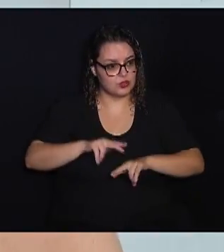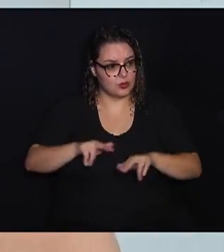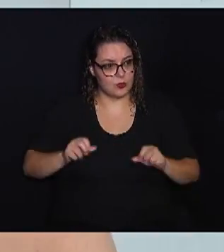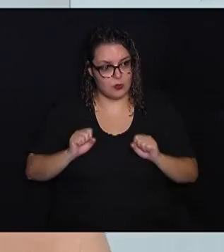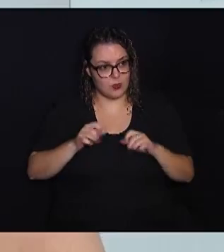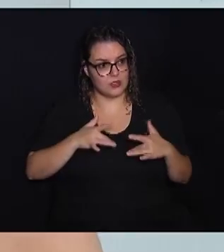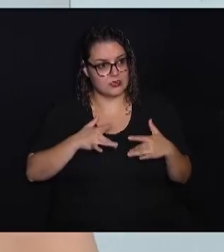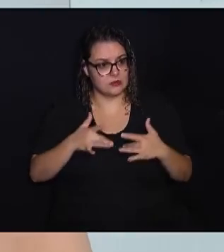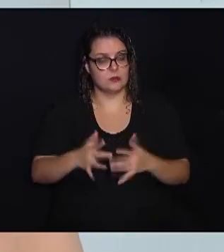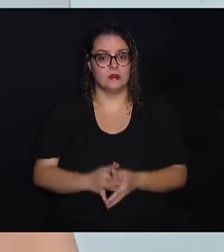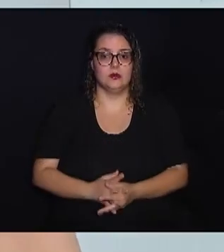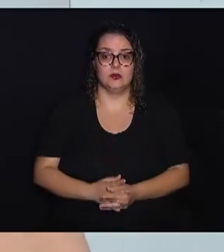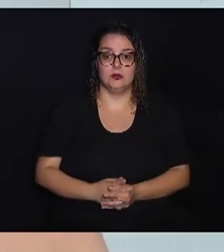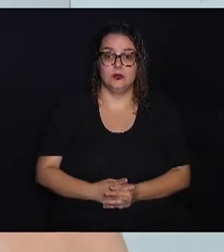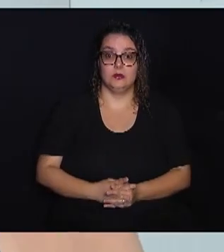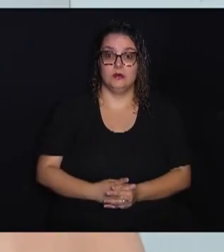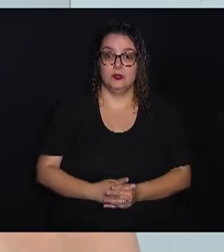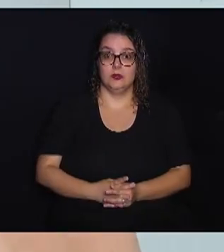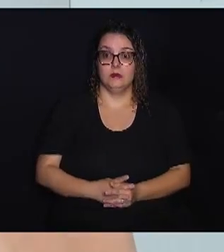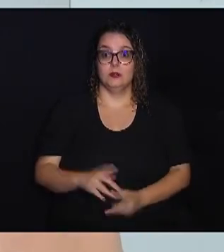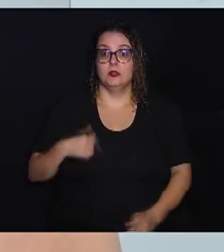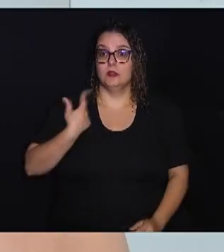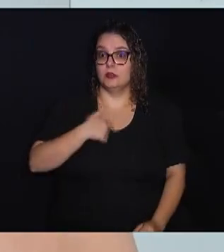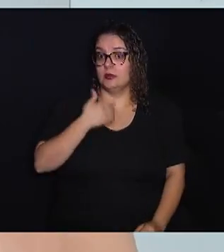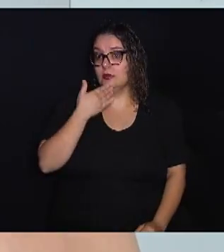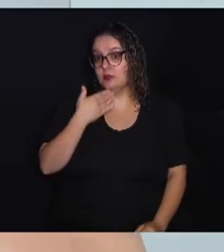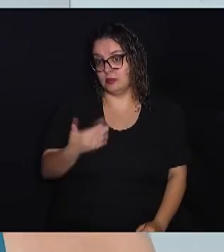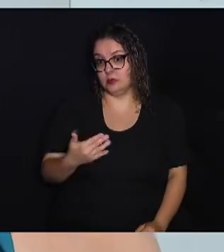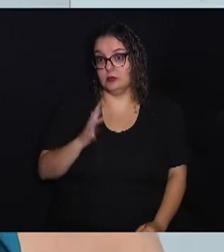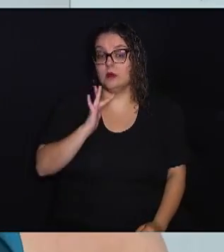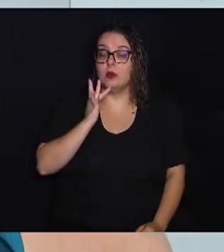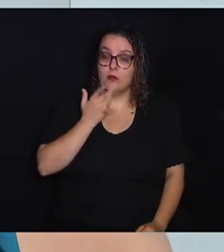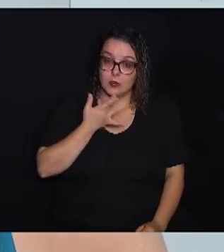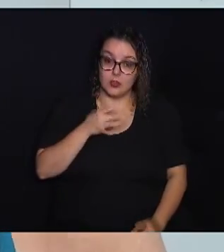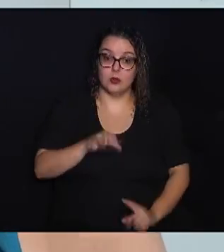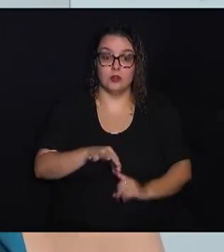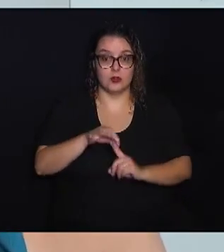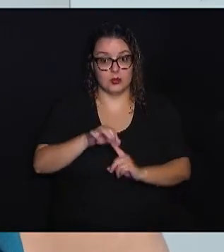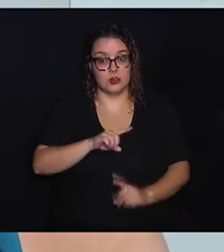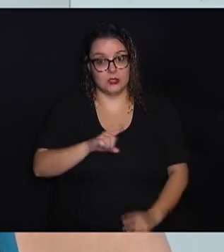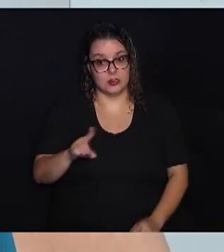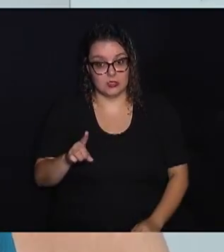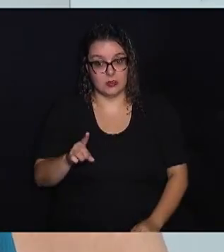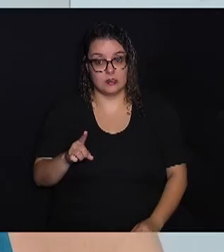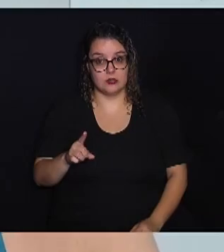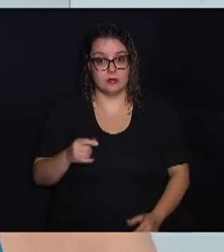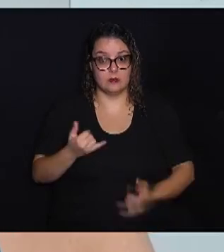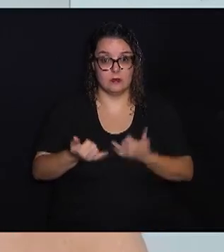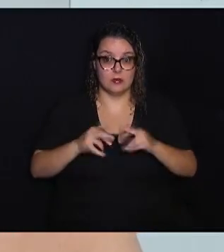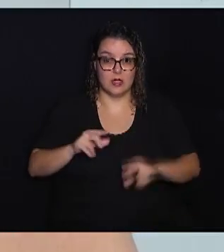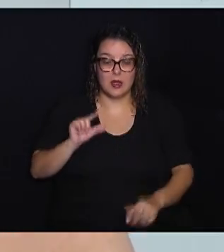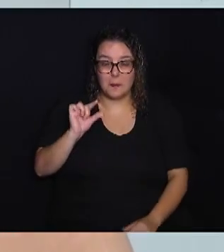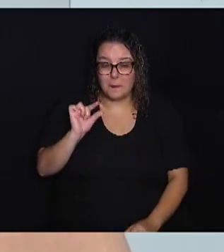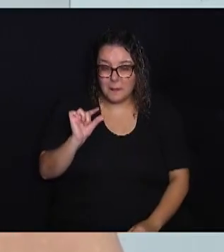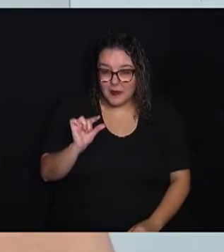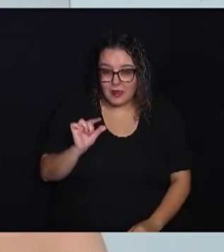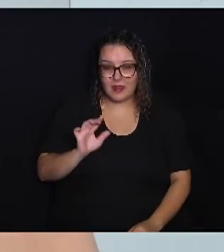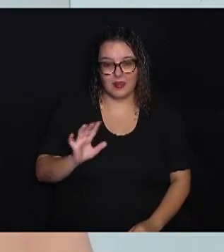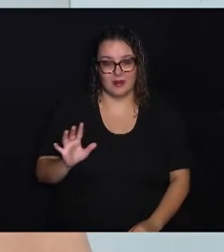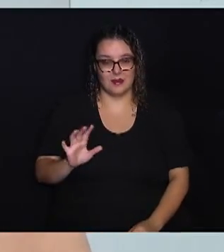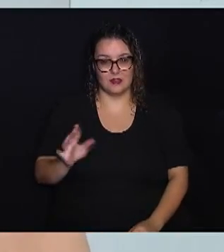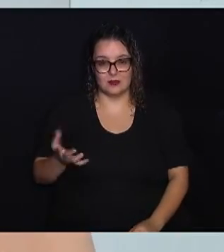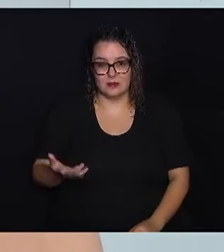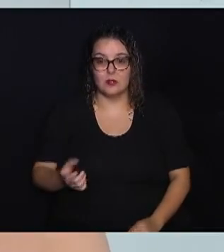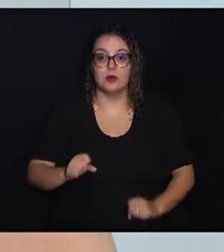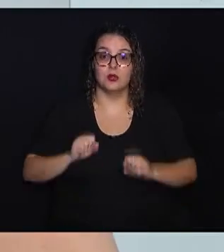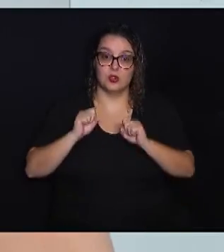ser doados? A gente pede preferencialmente que não sejam brinquedos muito pequenos, né, que